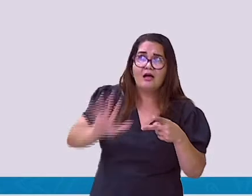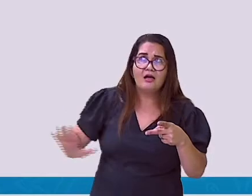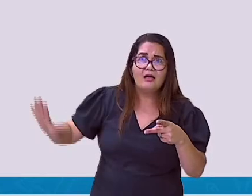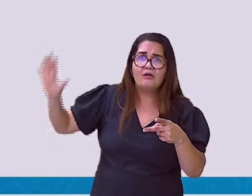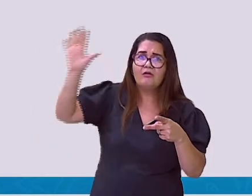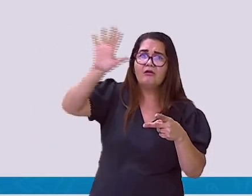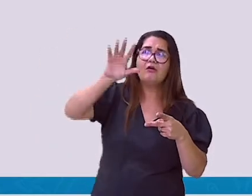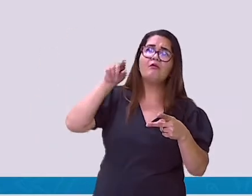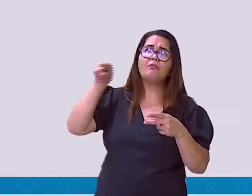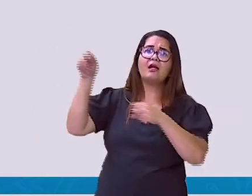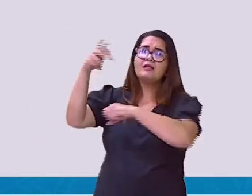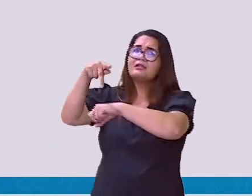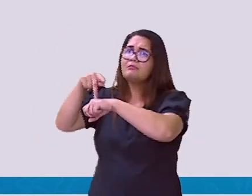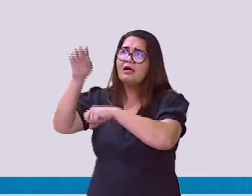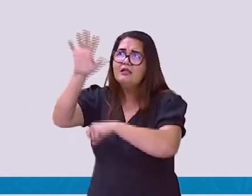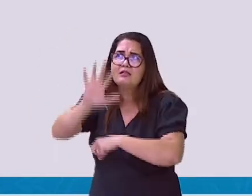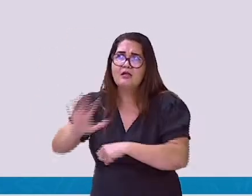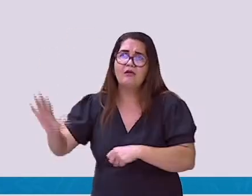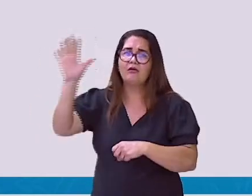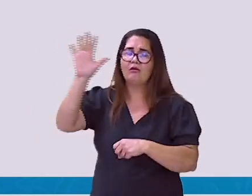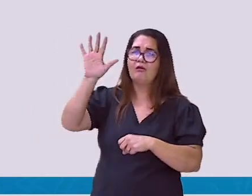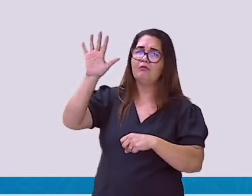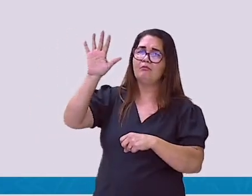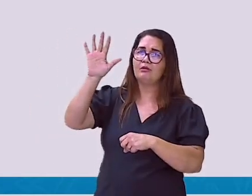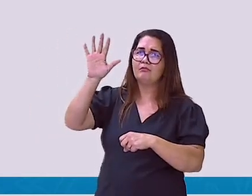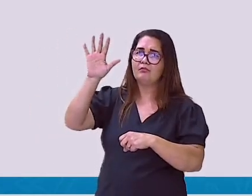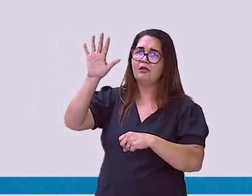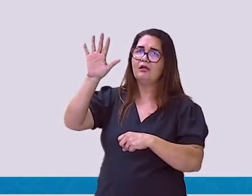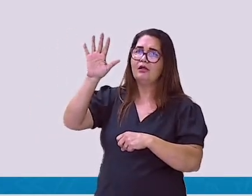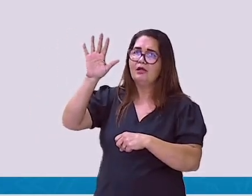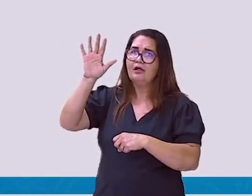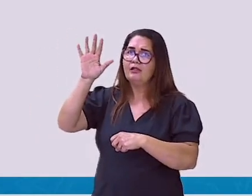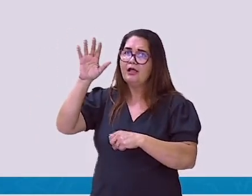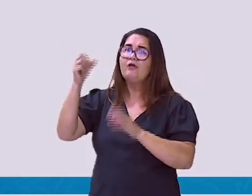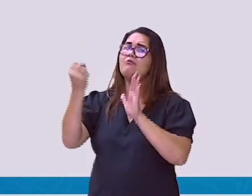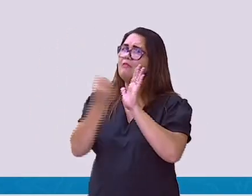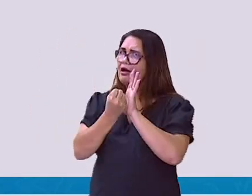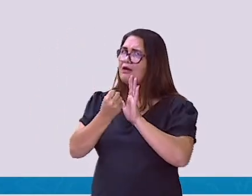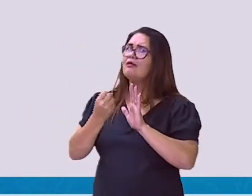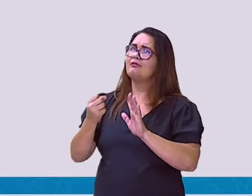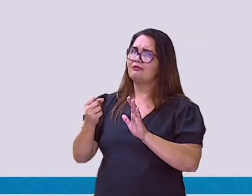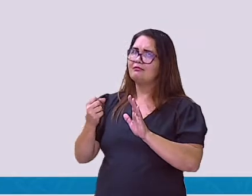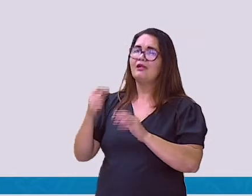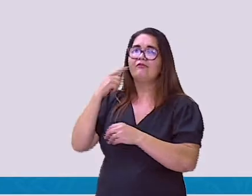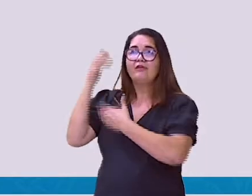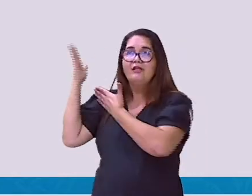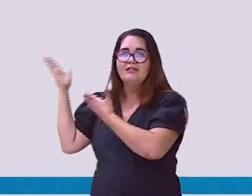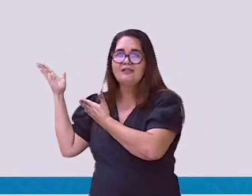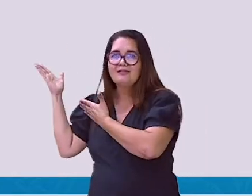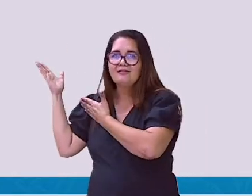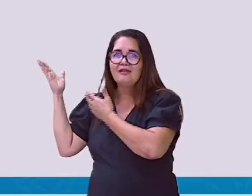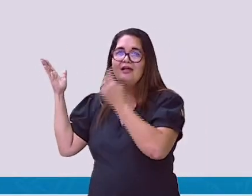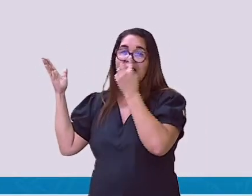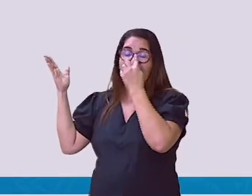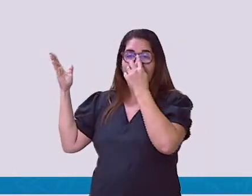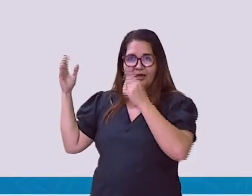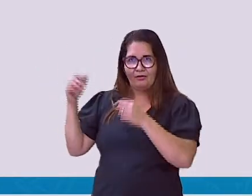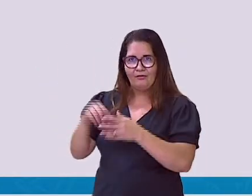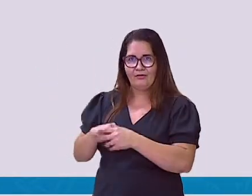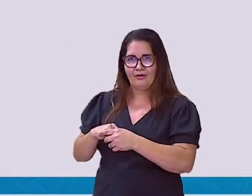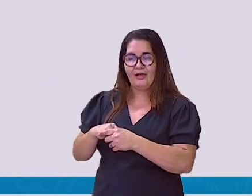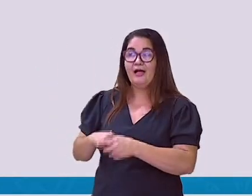áreas e aonde elas se destacam. Mas, principalmente aqui na